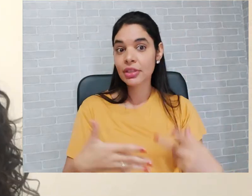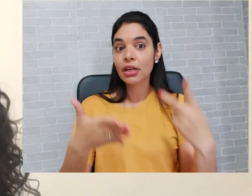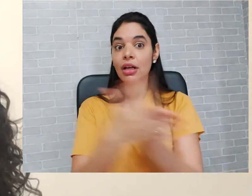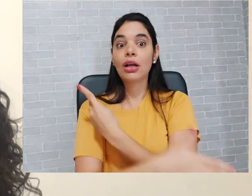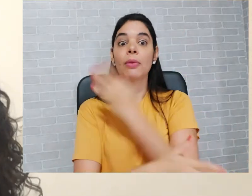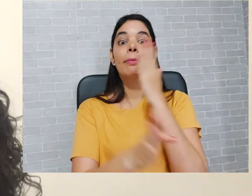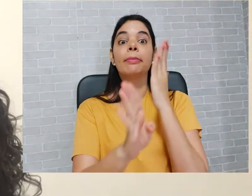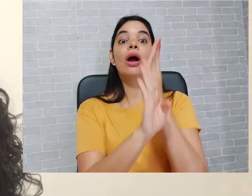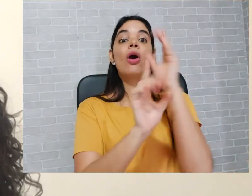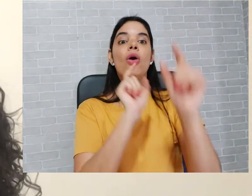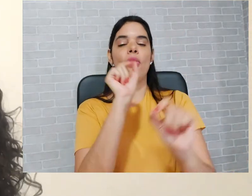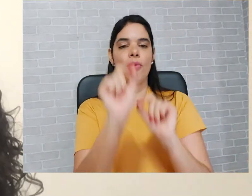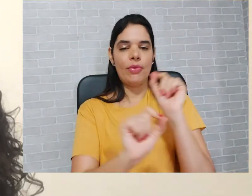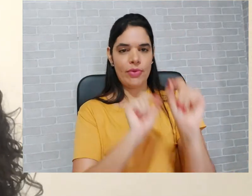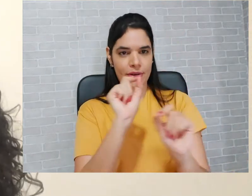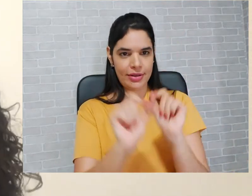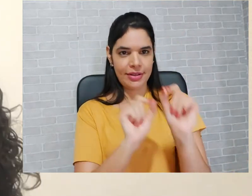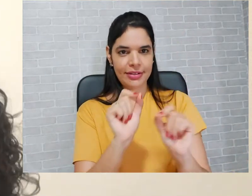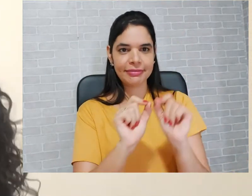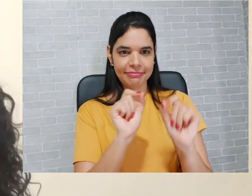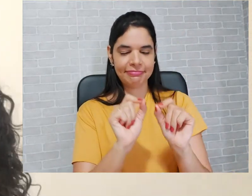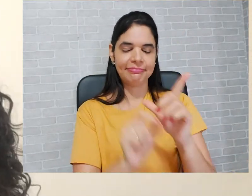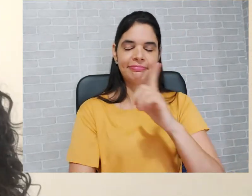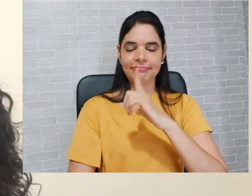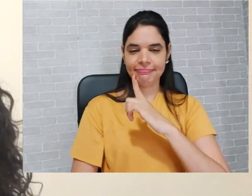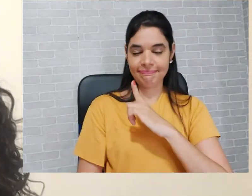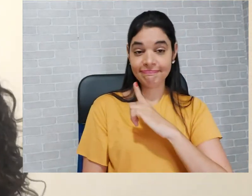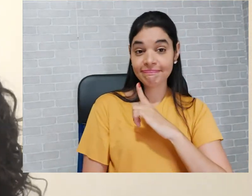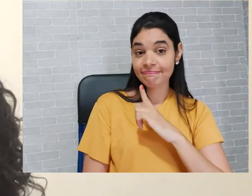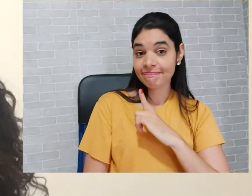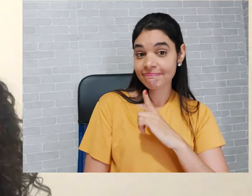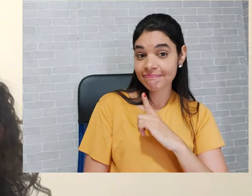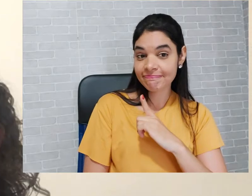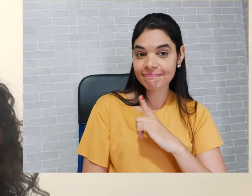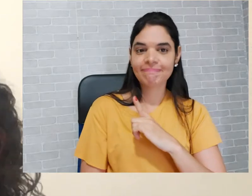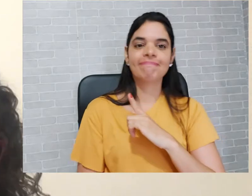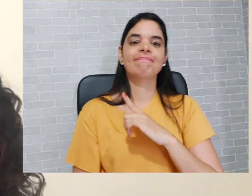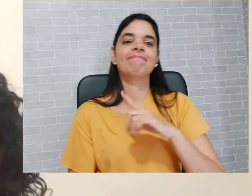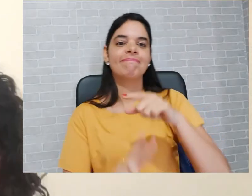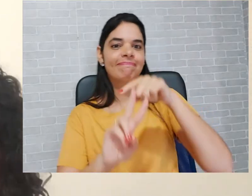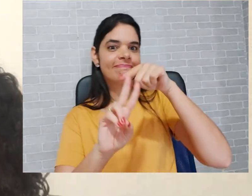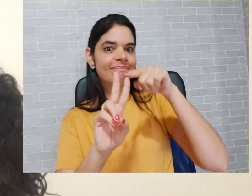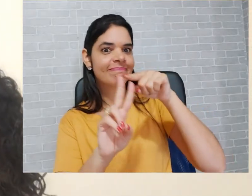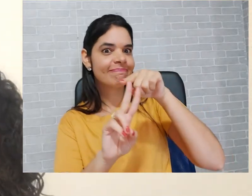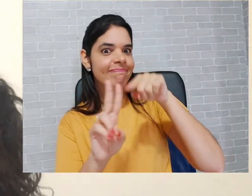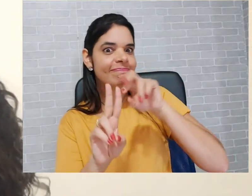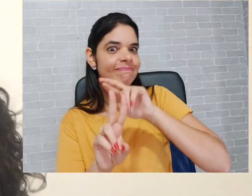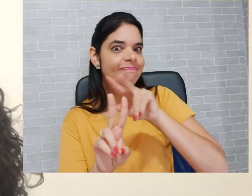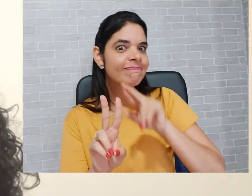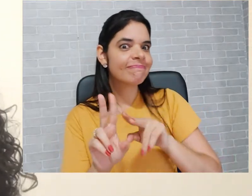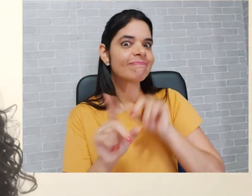esse evento acontece por causa da presença ou de um Masquilili ou de um Medbois.